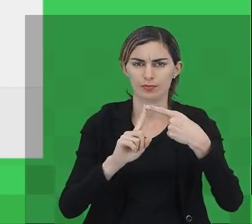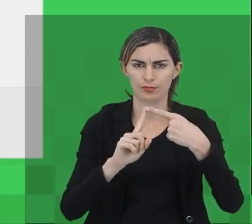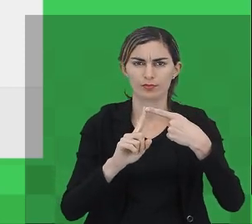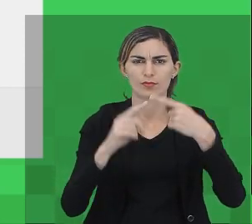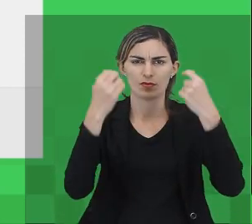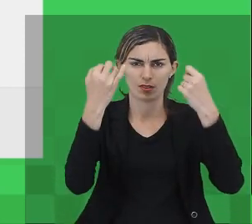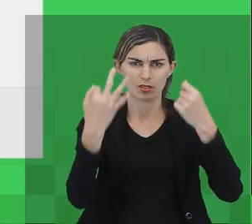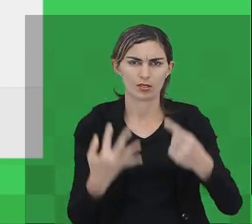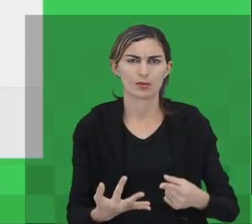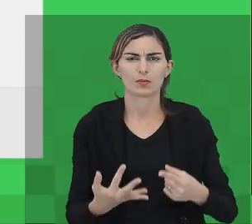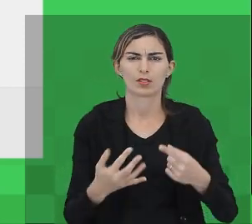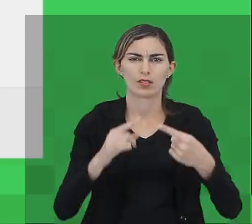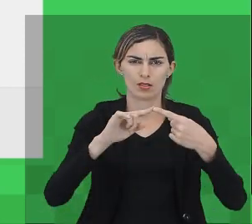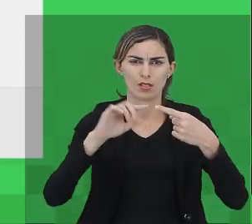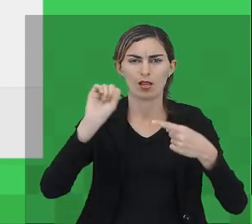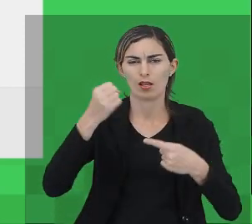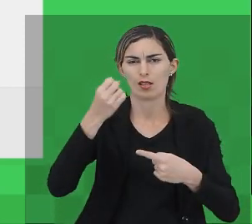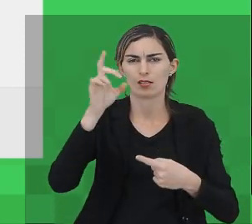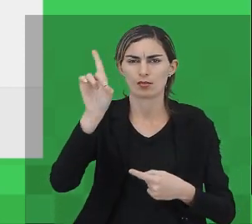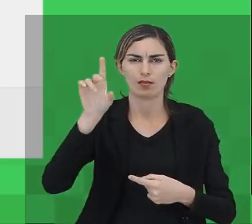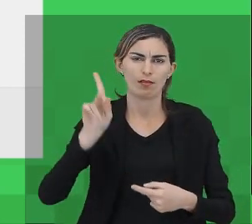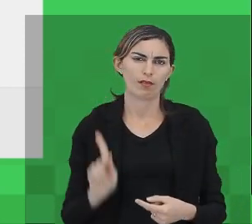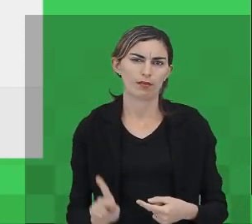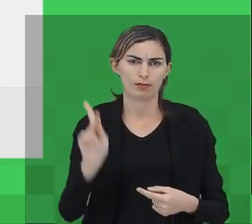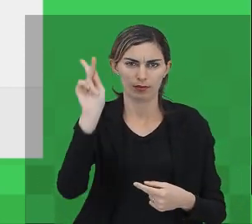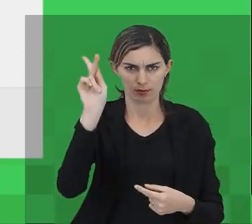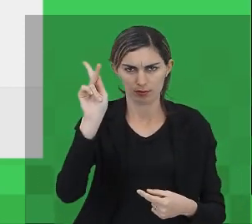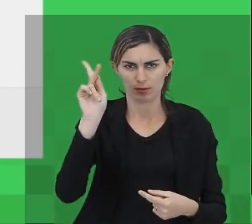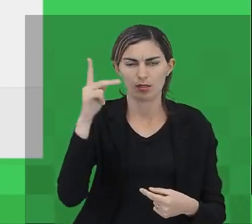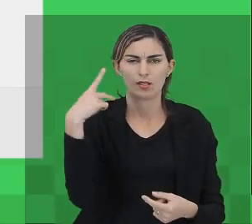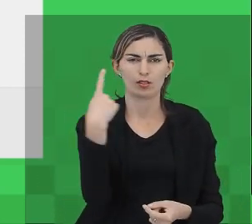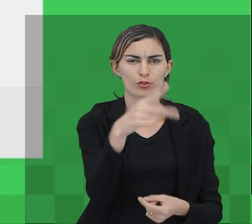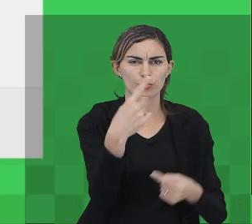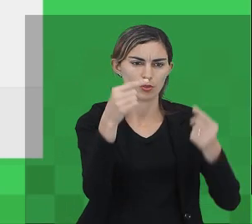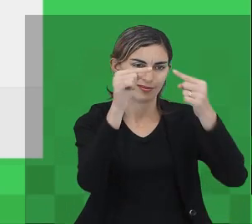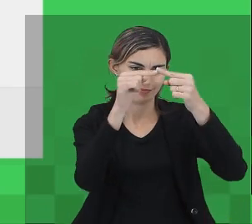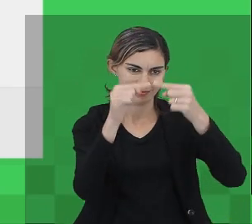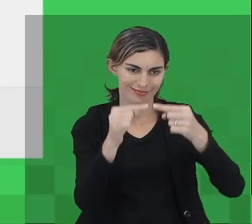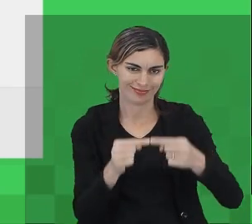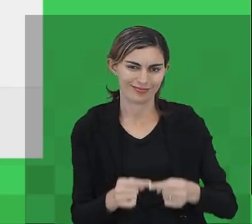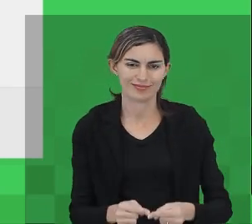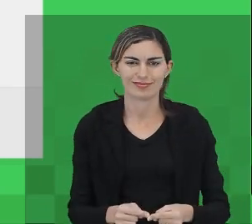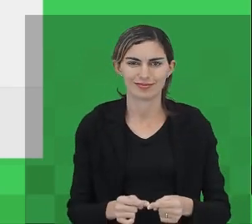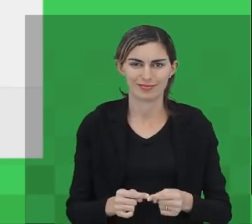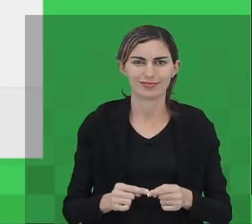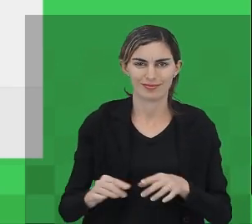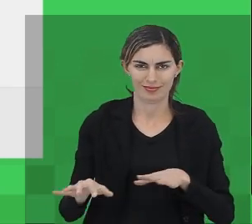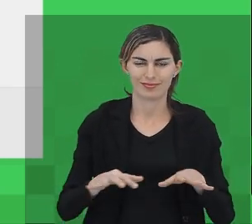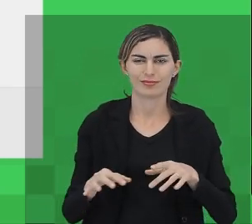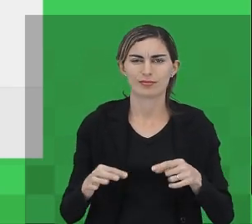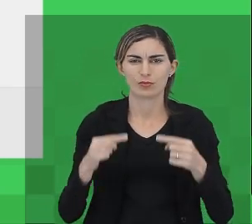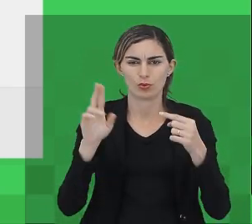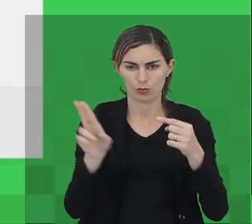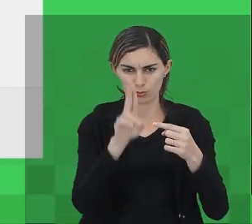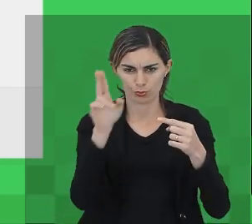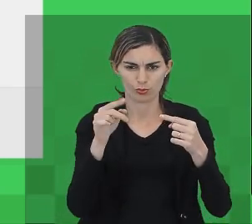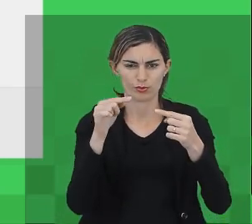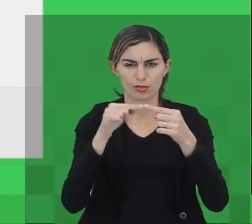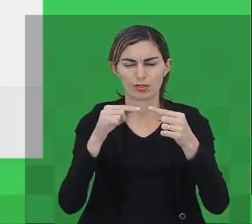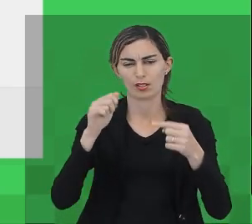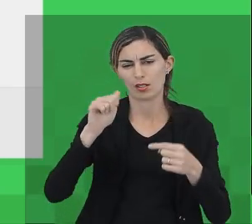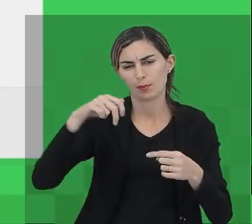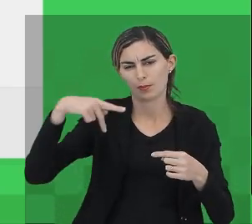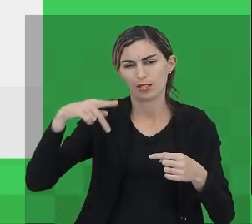ela apresenta a mínima versão do SDK em que a sua aplicação irá rodar. Então,